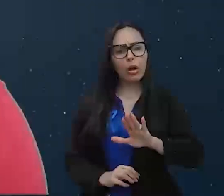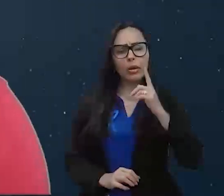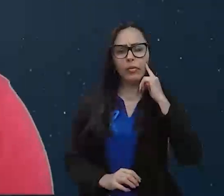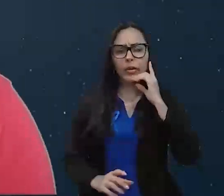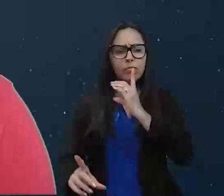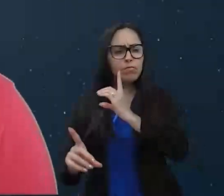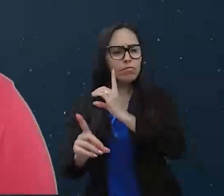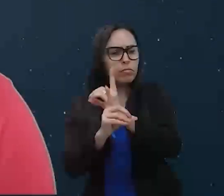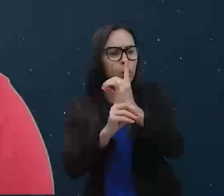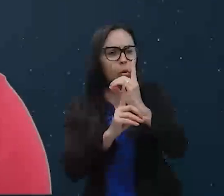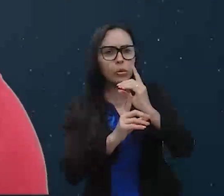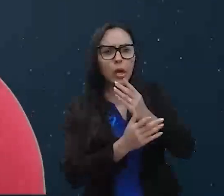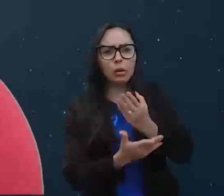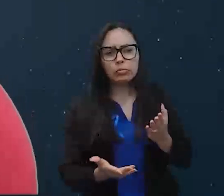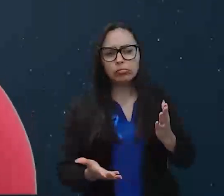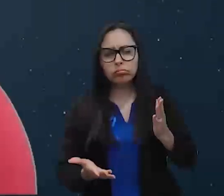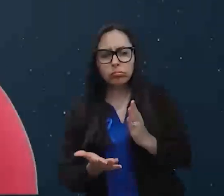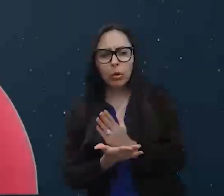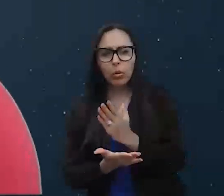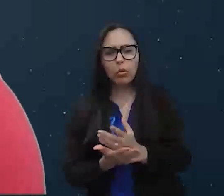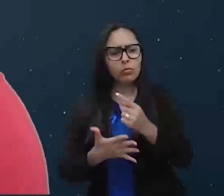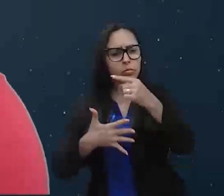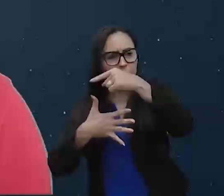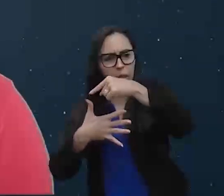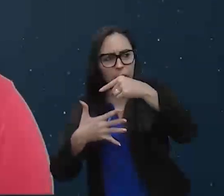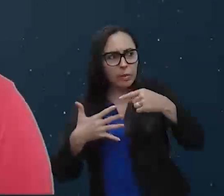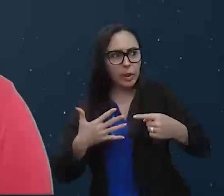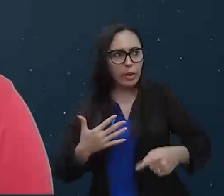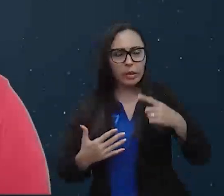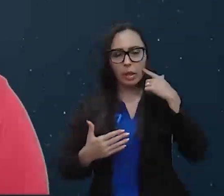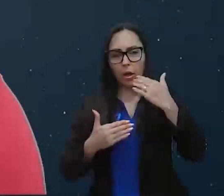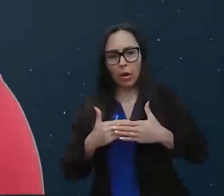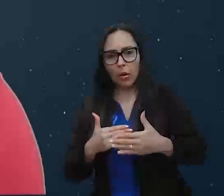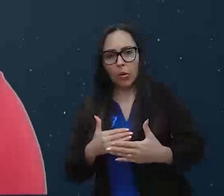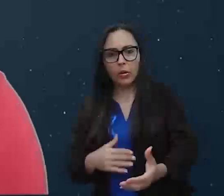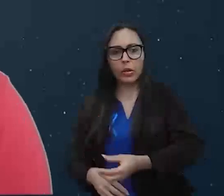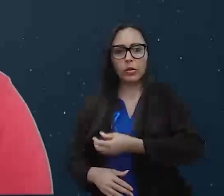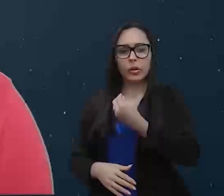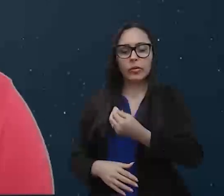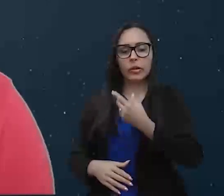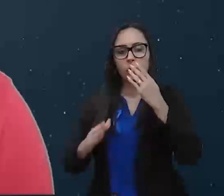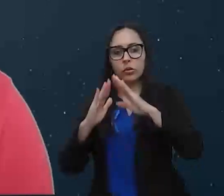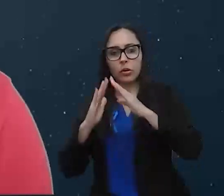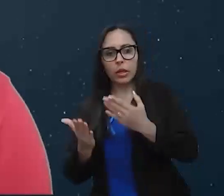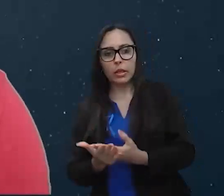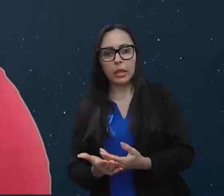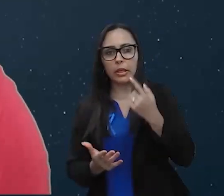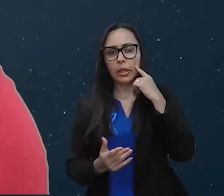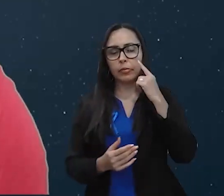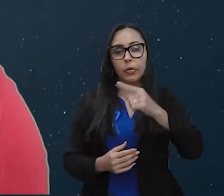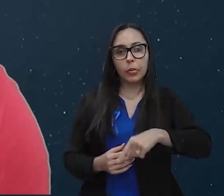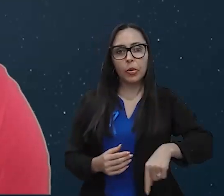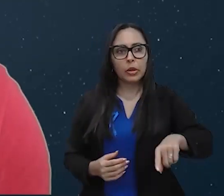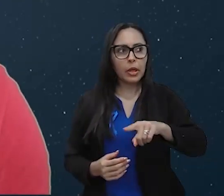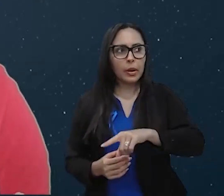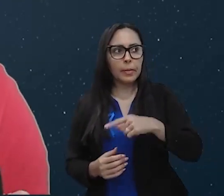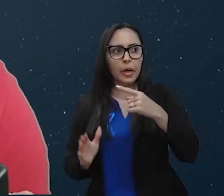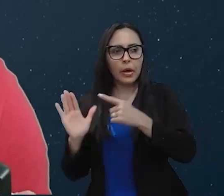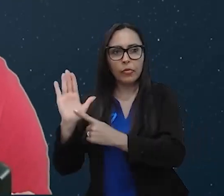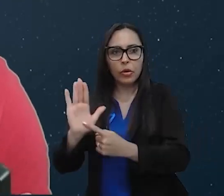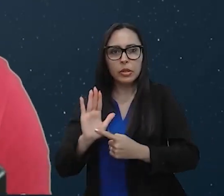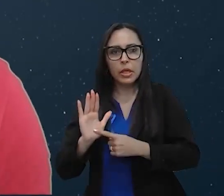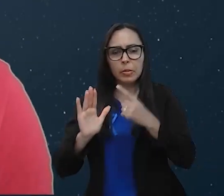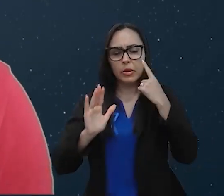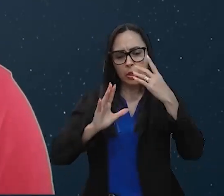com um desses elementos aí ao longo de sua vida escolar. E aqui eu vou trazer para você uma maneira de a